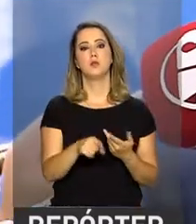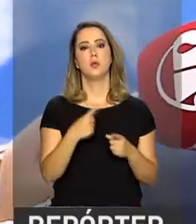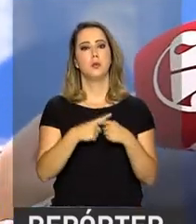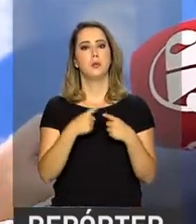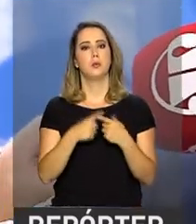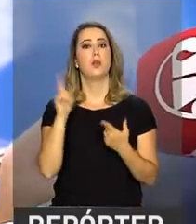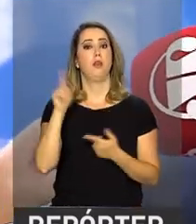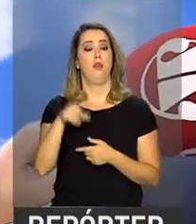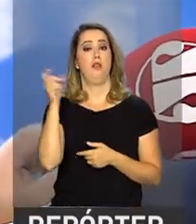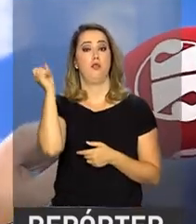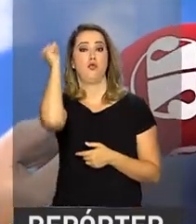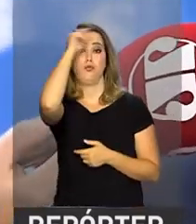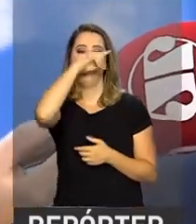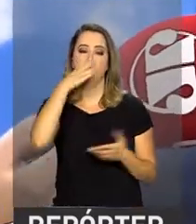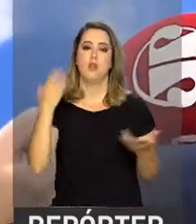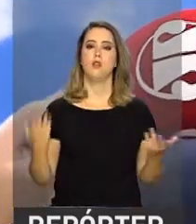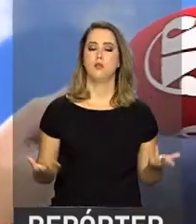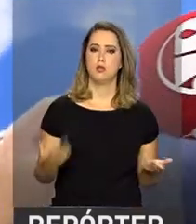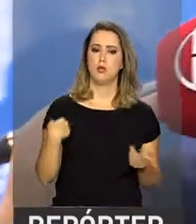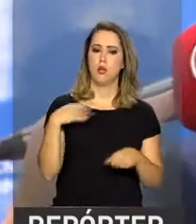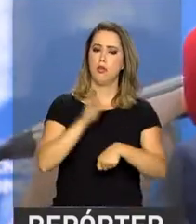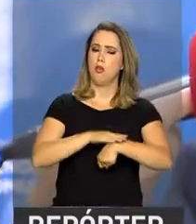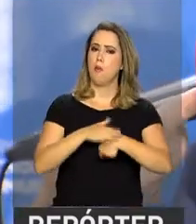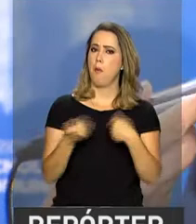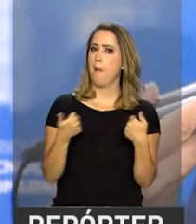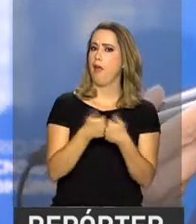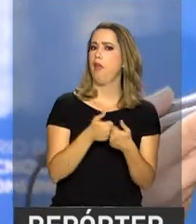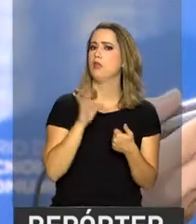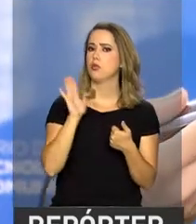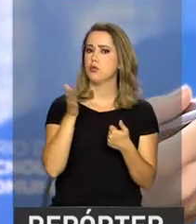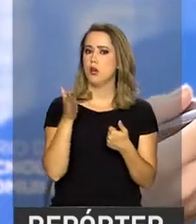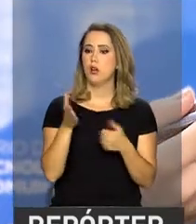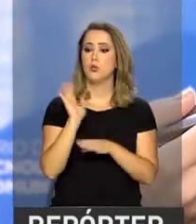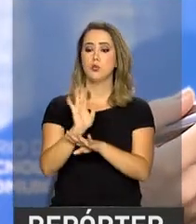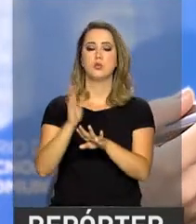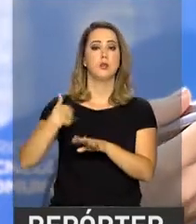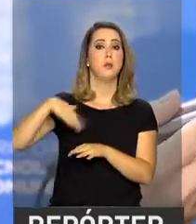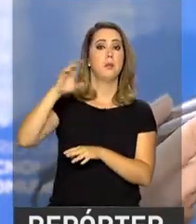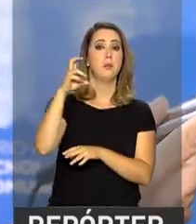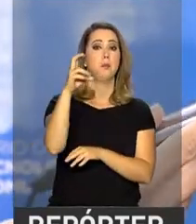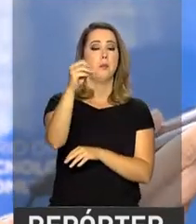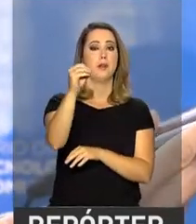é fácil. Nós já, num curto espaço de tempo, beneficiamos mais